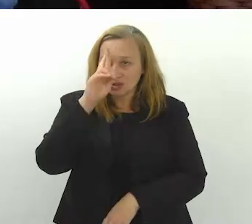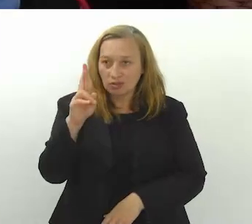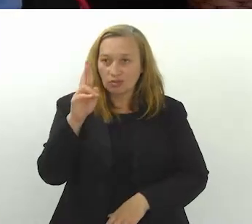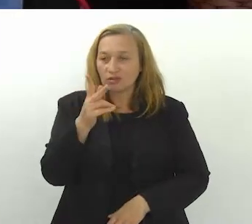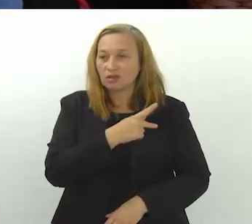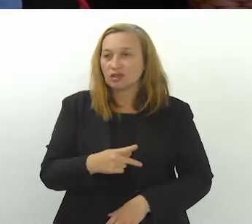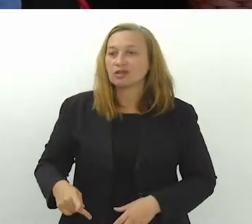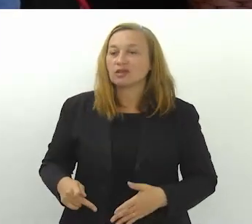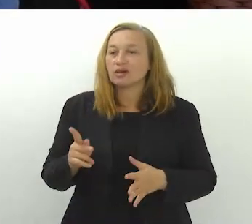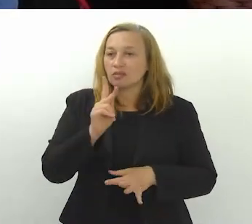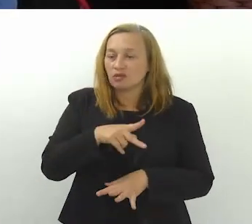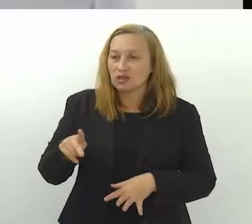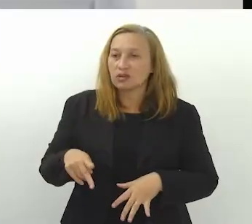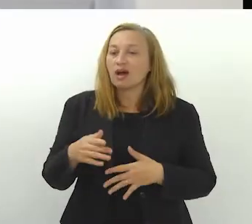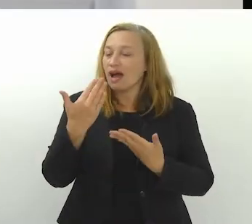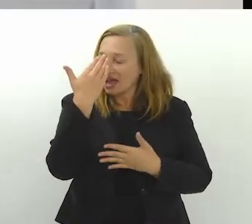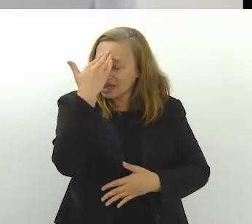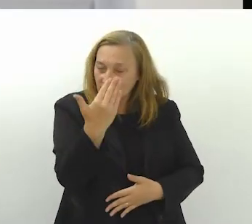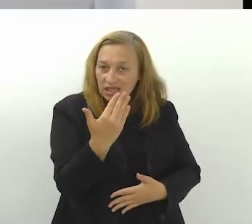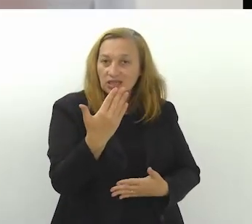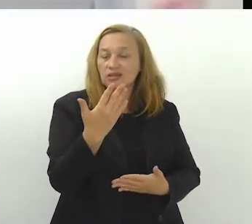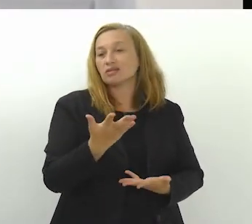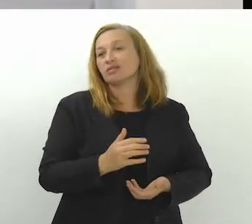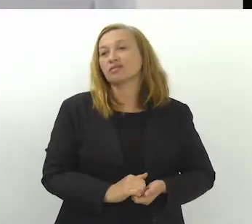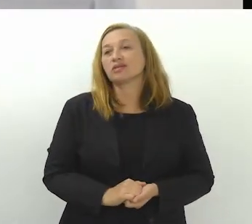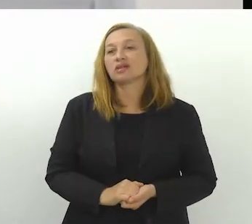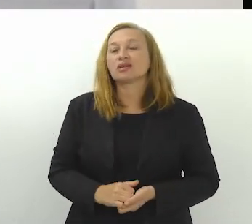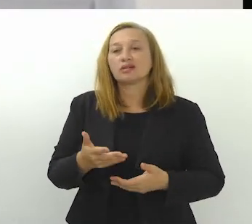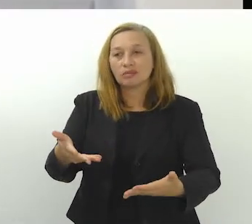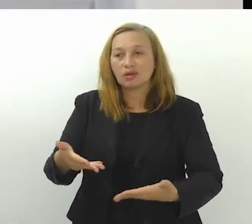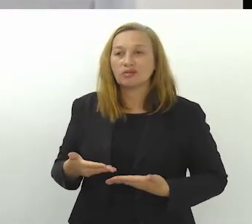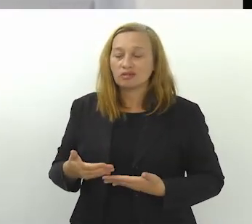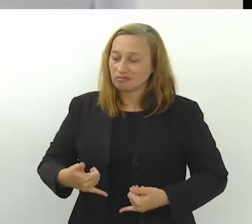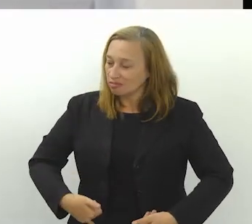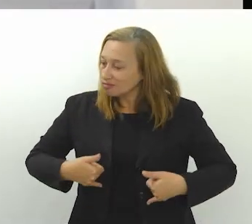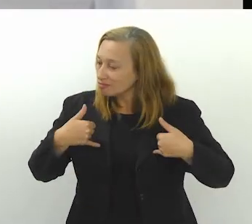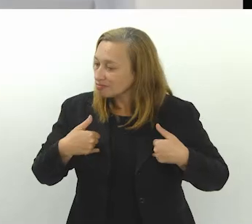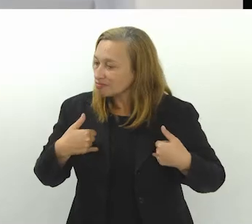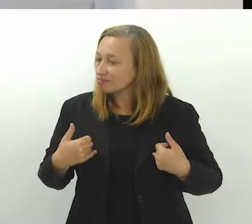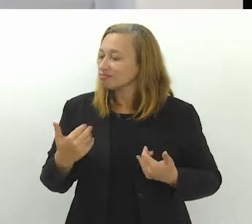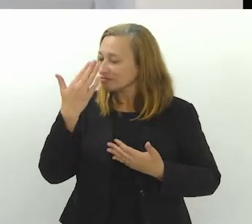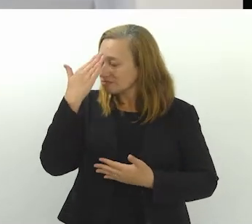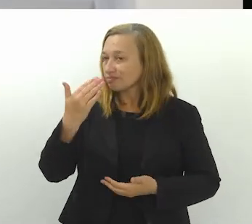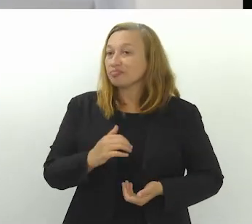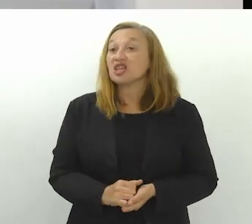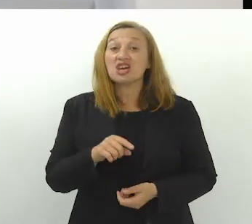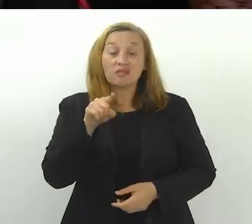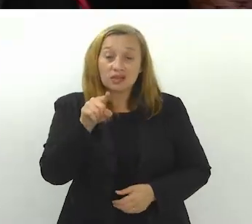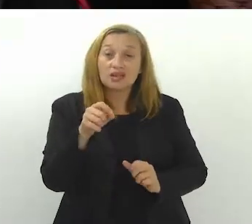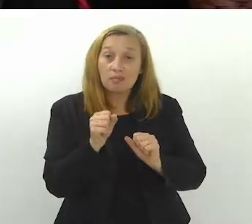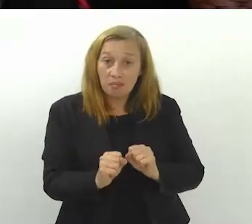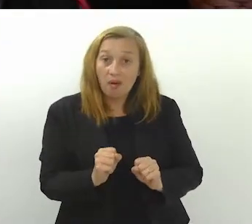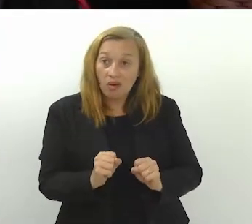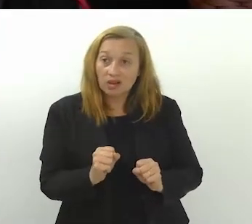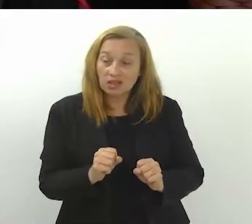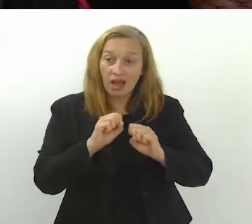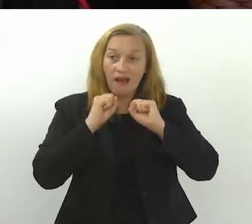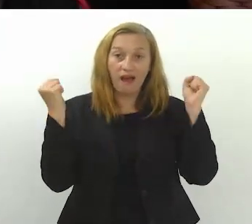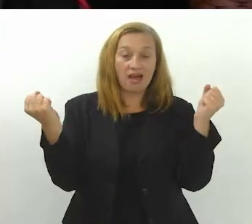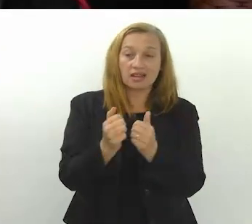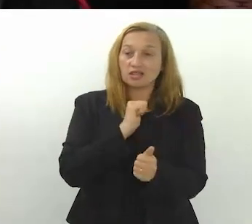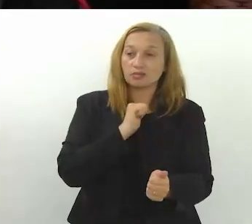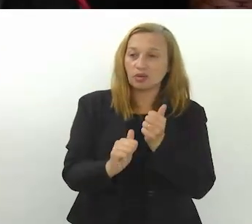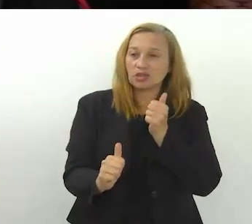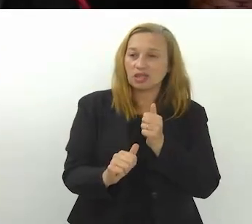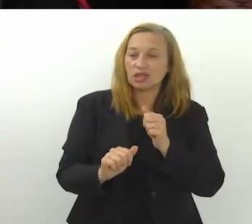professor. Sou eu quem agradeço, muitíssimo obrigado pelo convite, fico muito honrado e satisfeito. E você pode assistir o